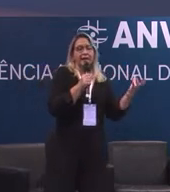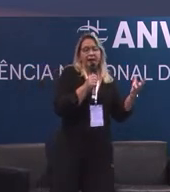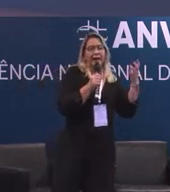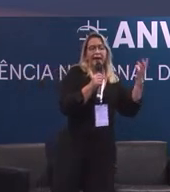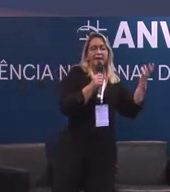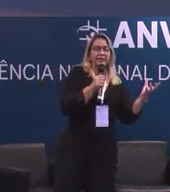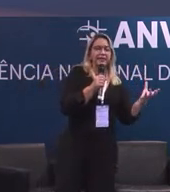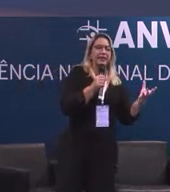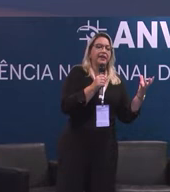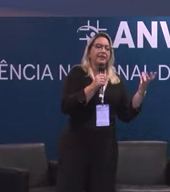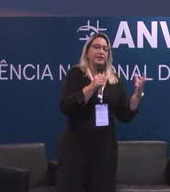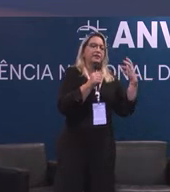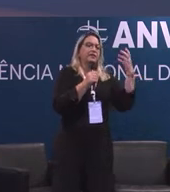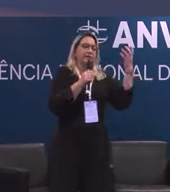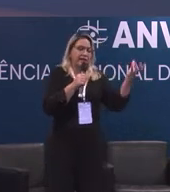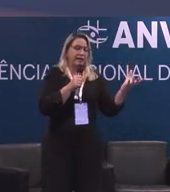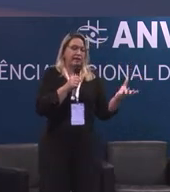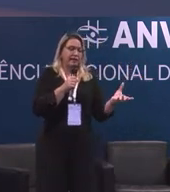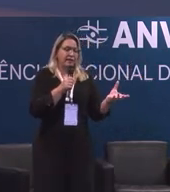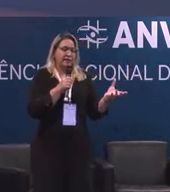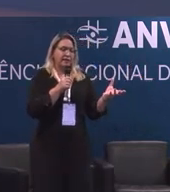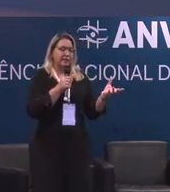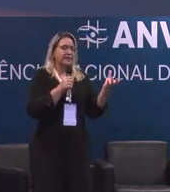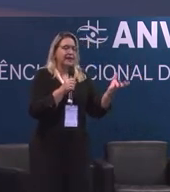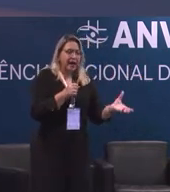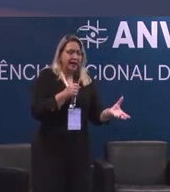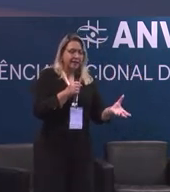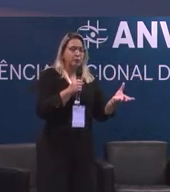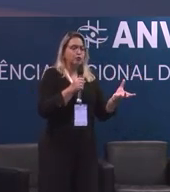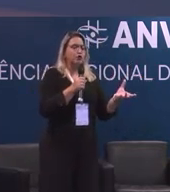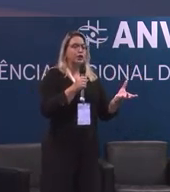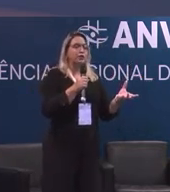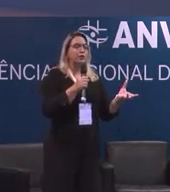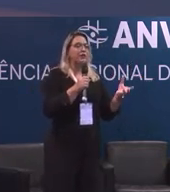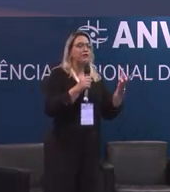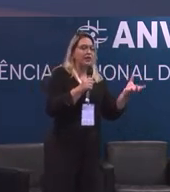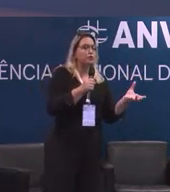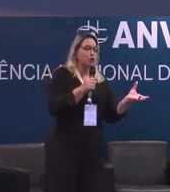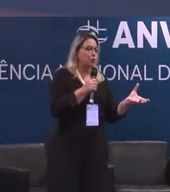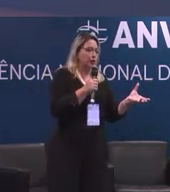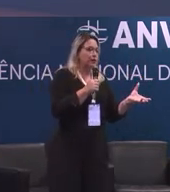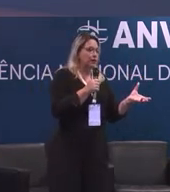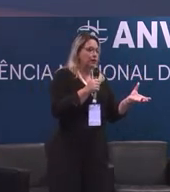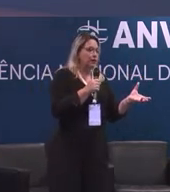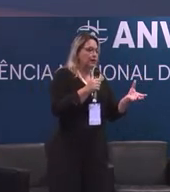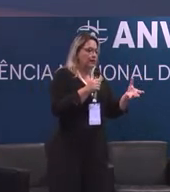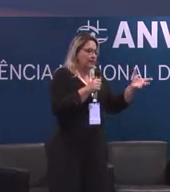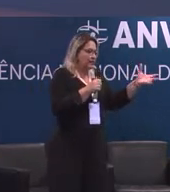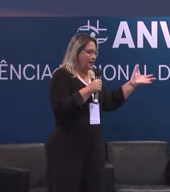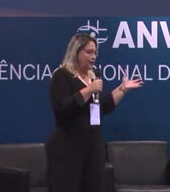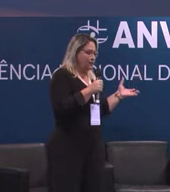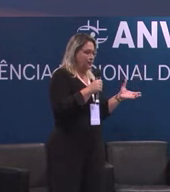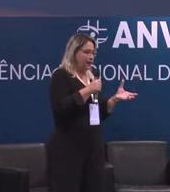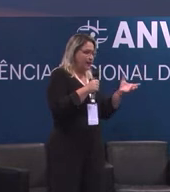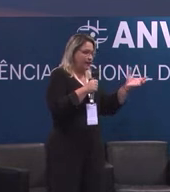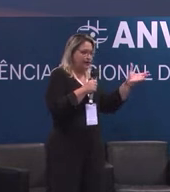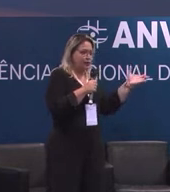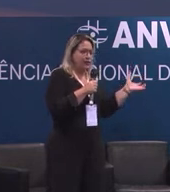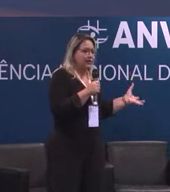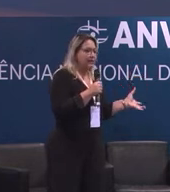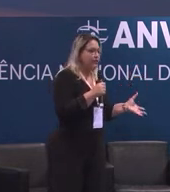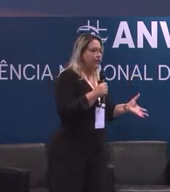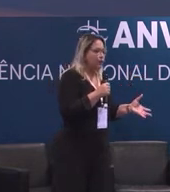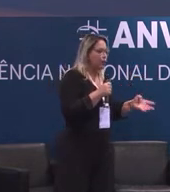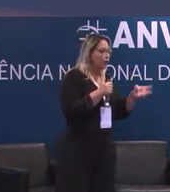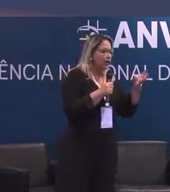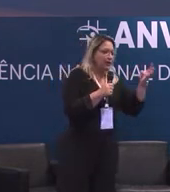a RDC que a Anvisa lançar no mundo jurídico e que vai substituir, que serão, né, todas essas que